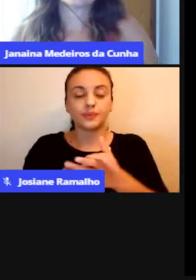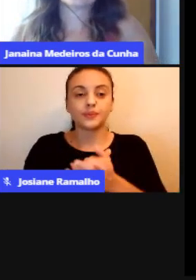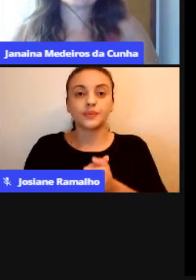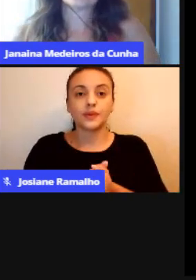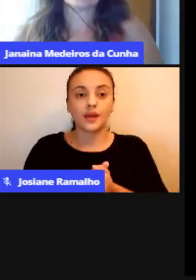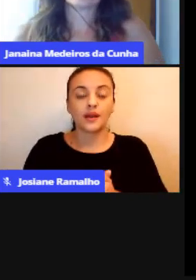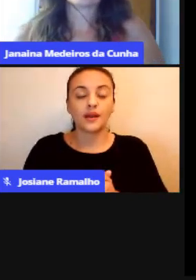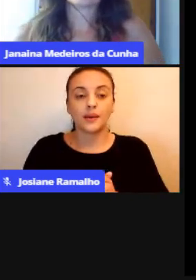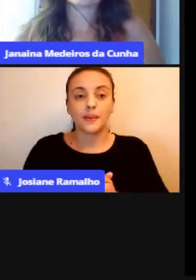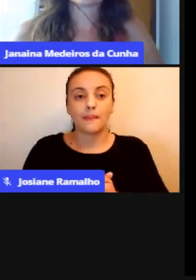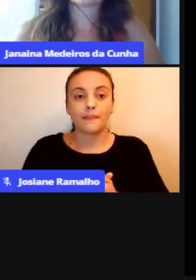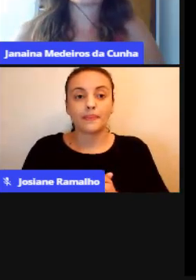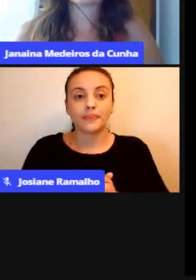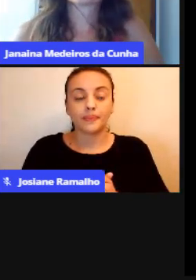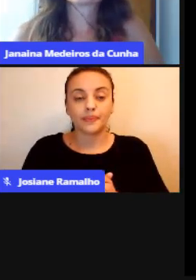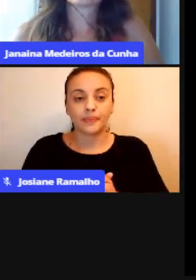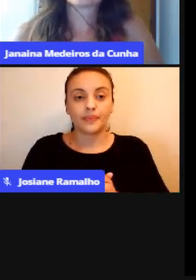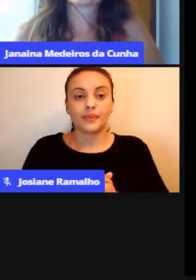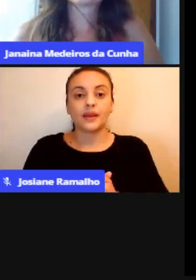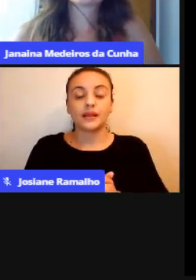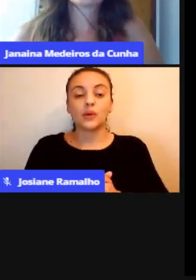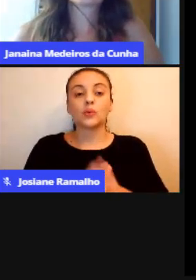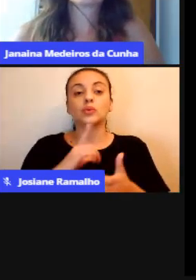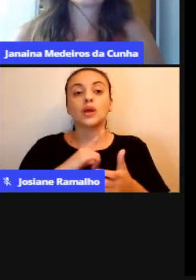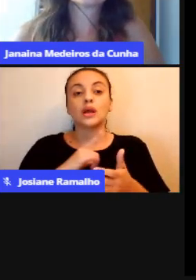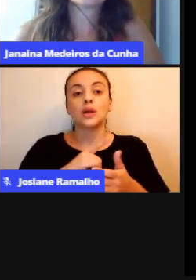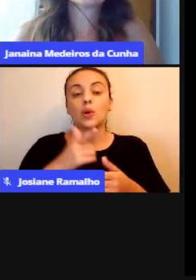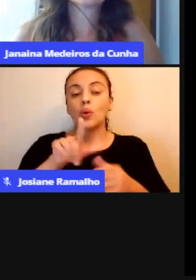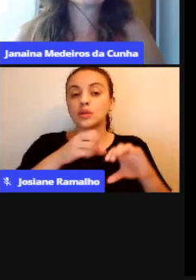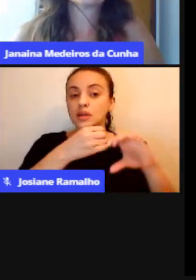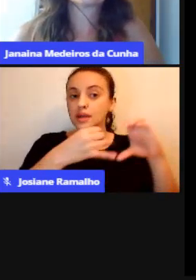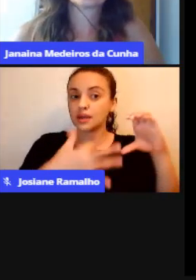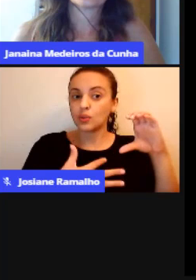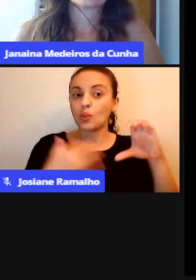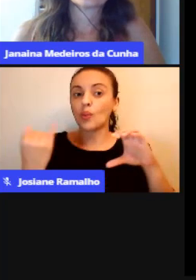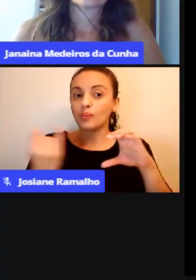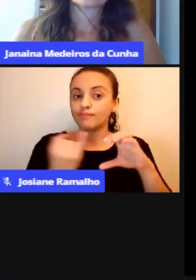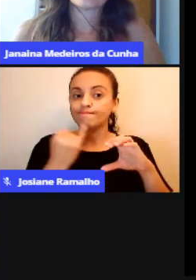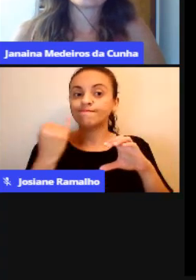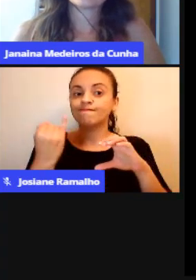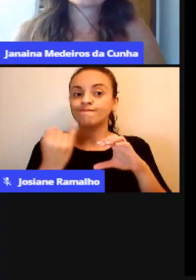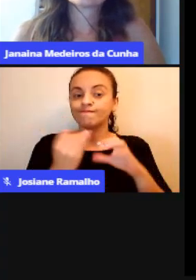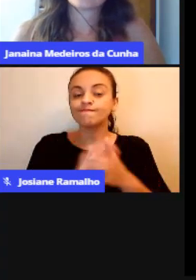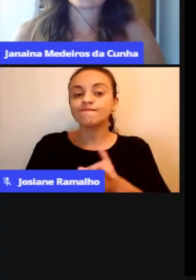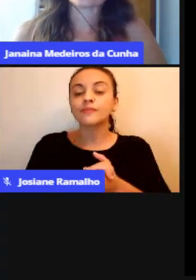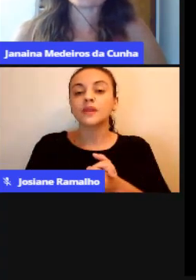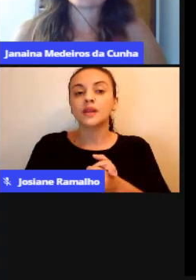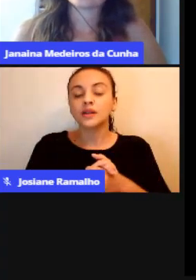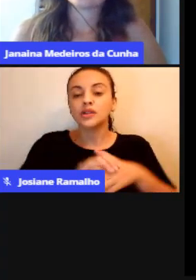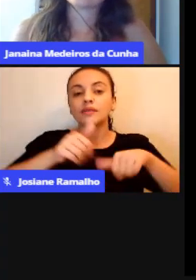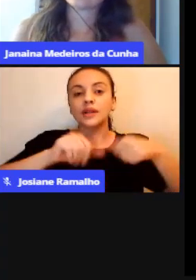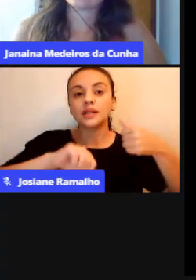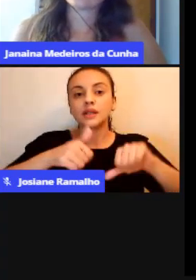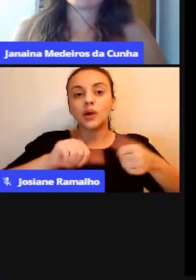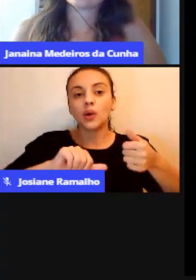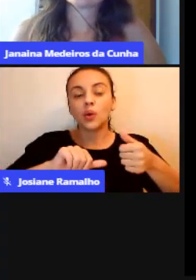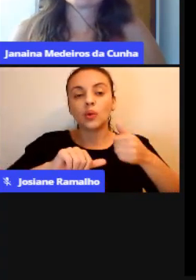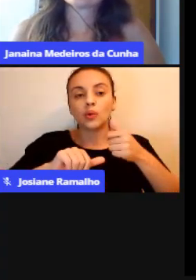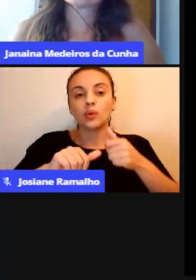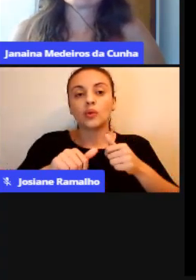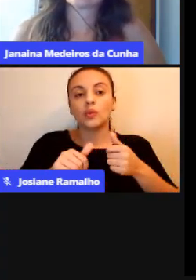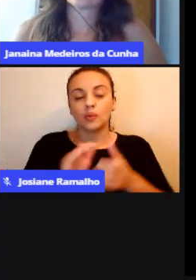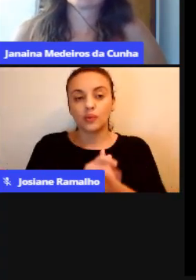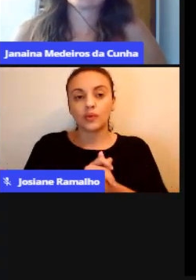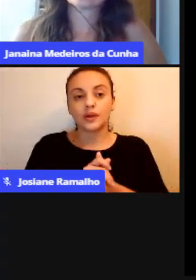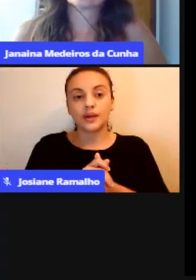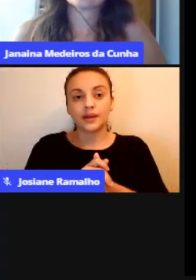Então, aqui ela aponta para um outro aspecto muito importante da avaliação, que é realmente